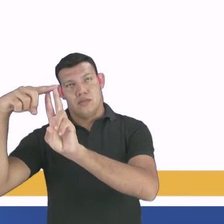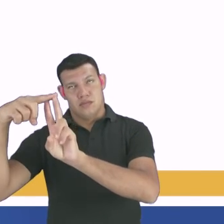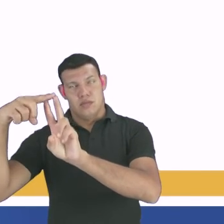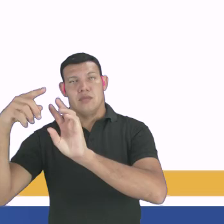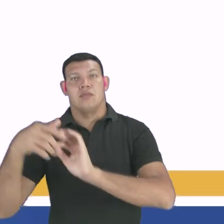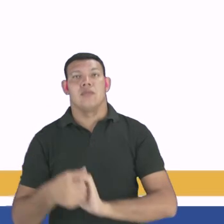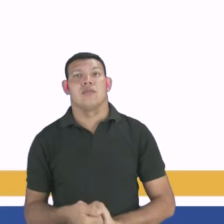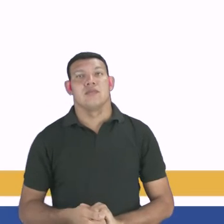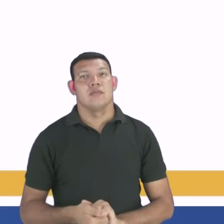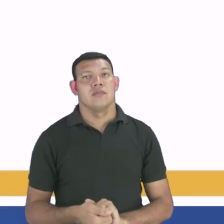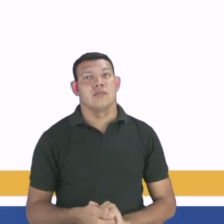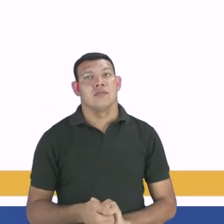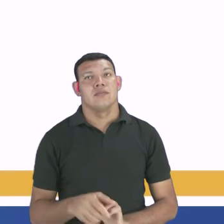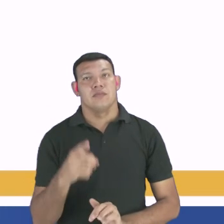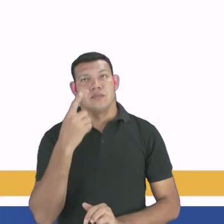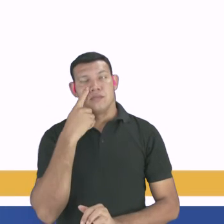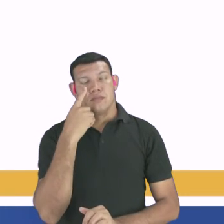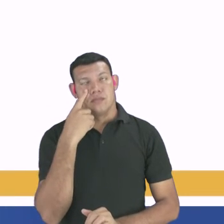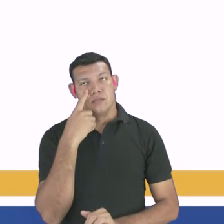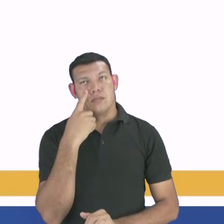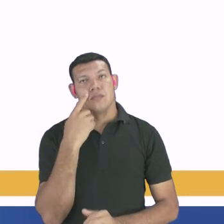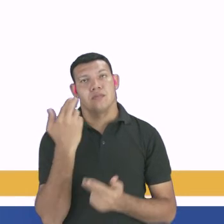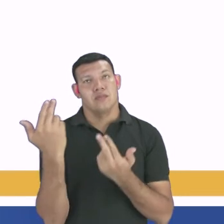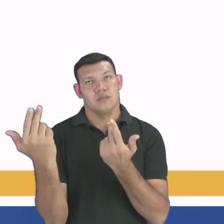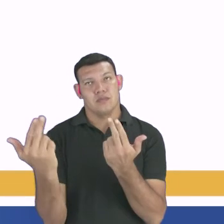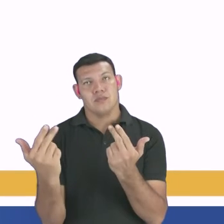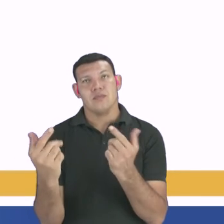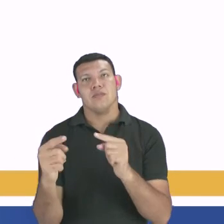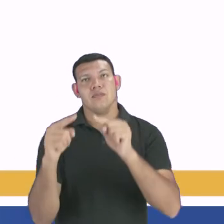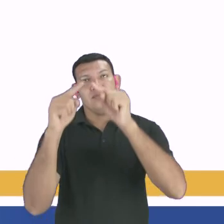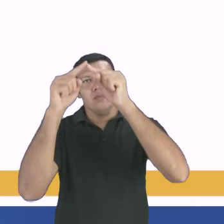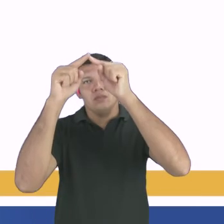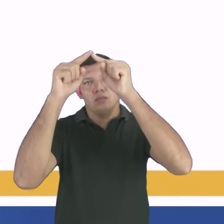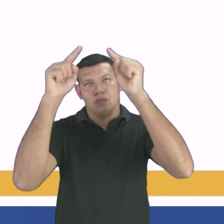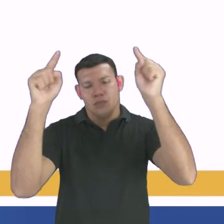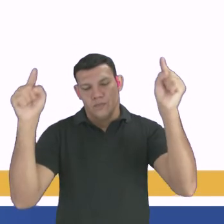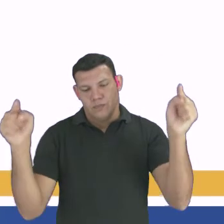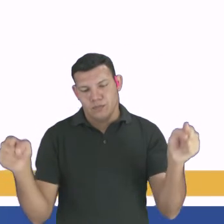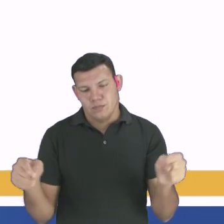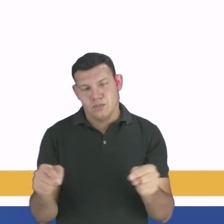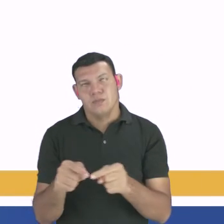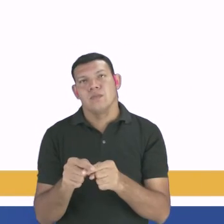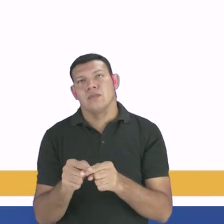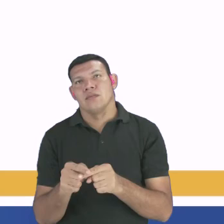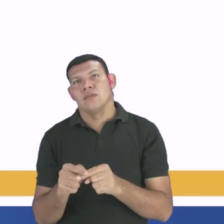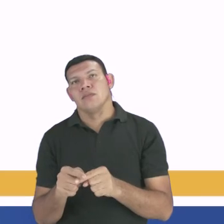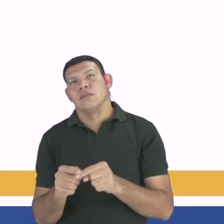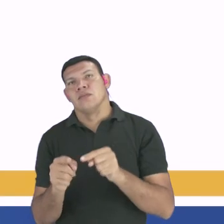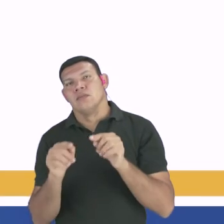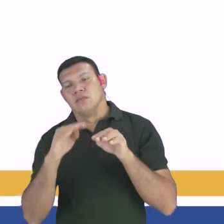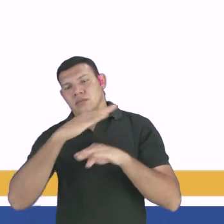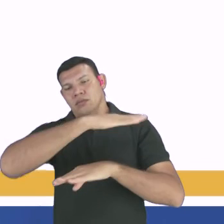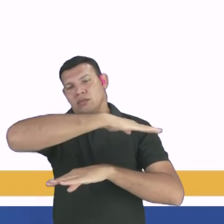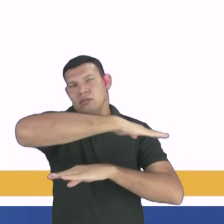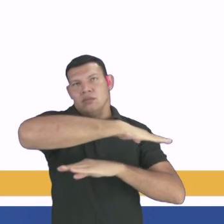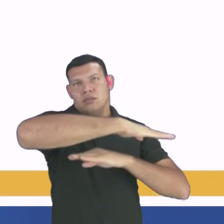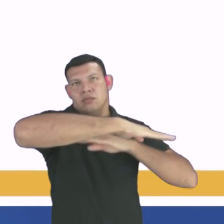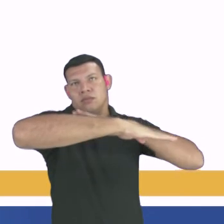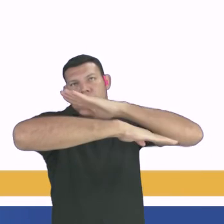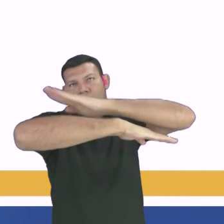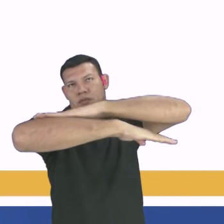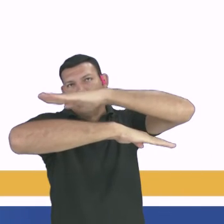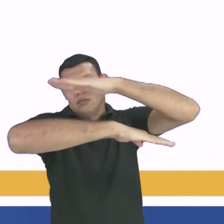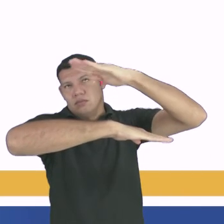perceber essa simetria certo então é do eixo X para